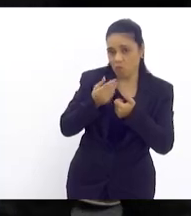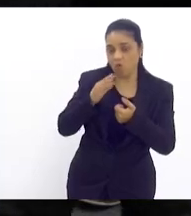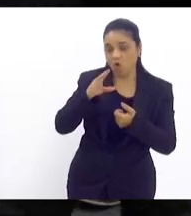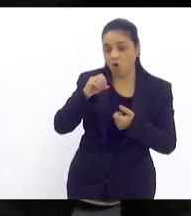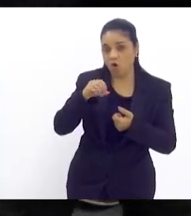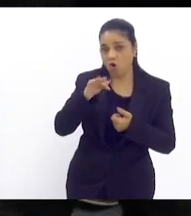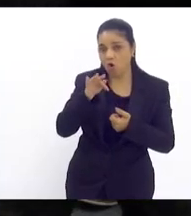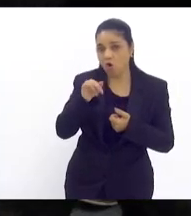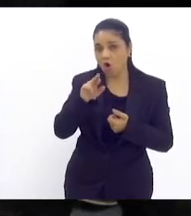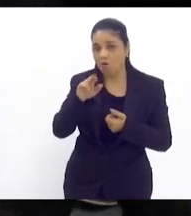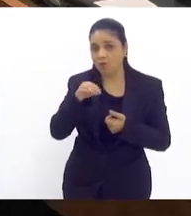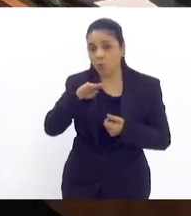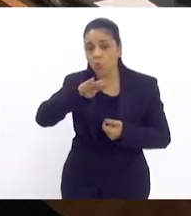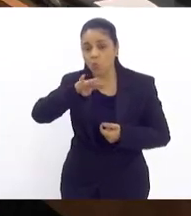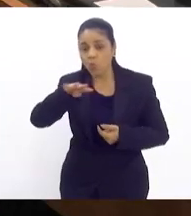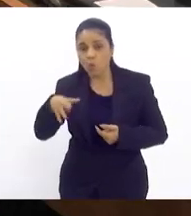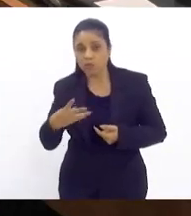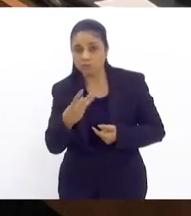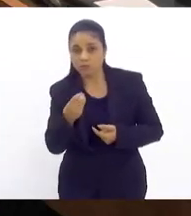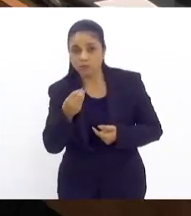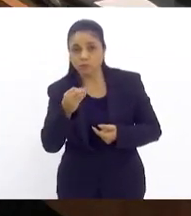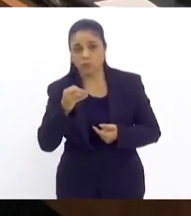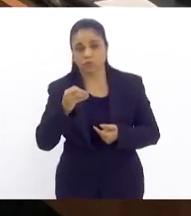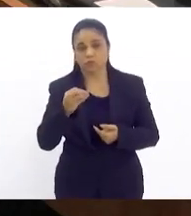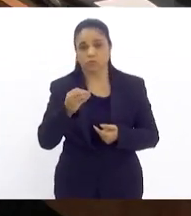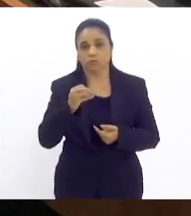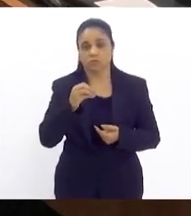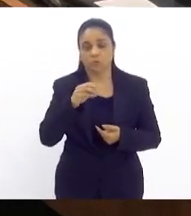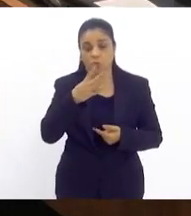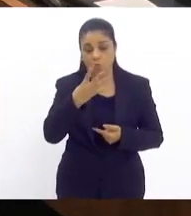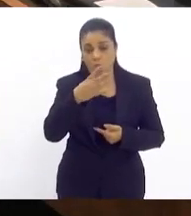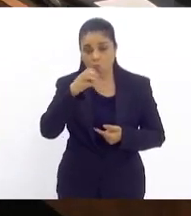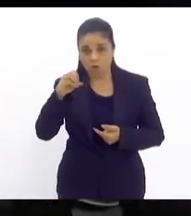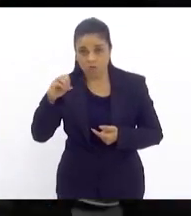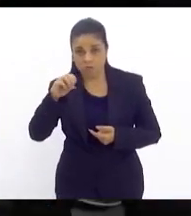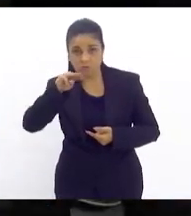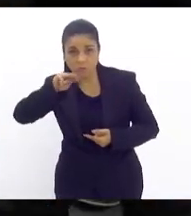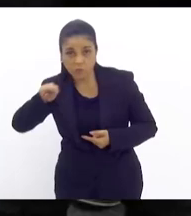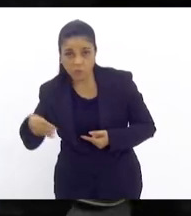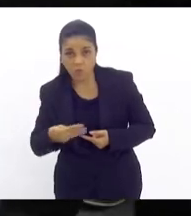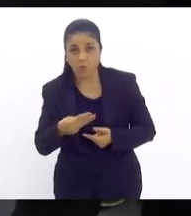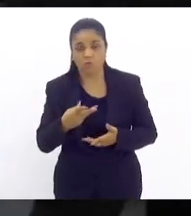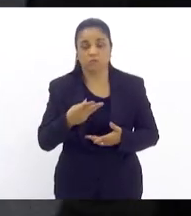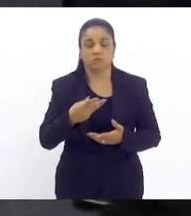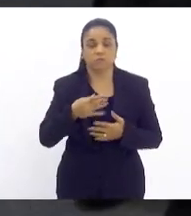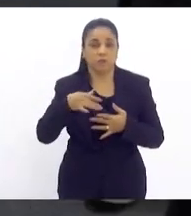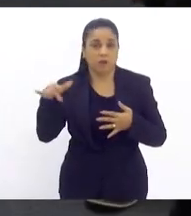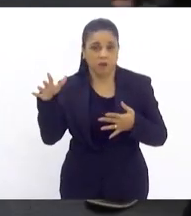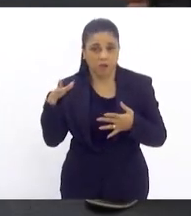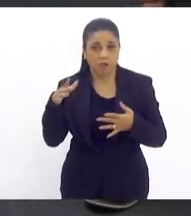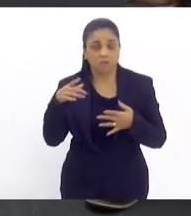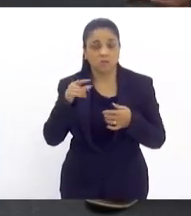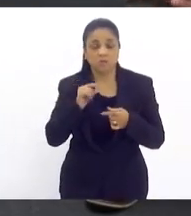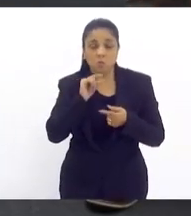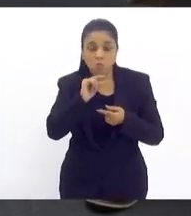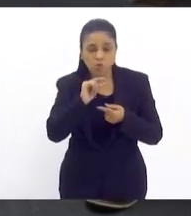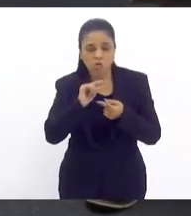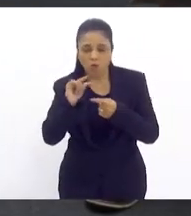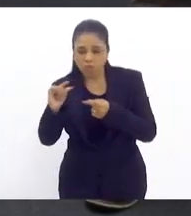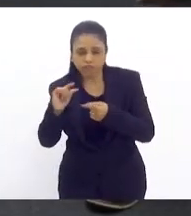400 milhões 500 milhões e etc disso aí um pouquinho a gente ajudava